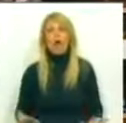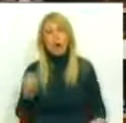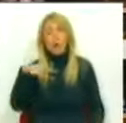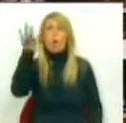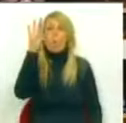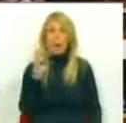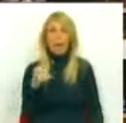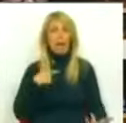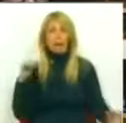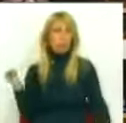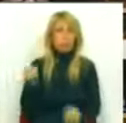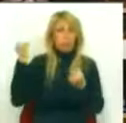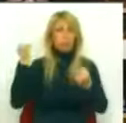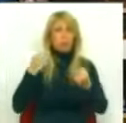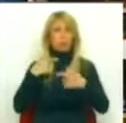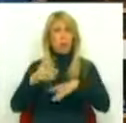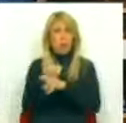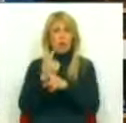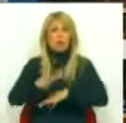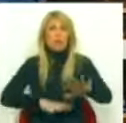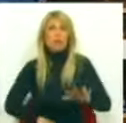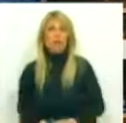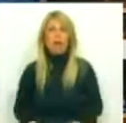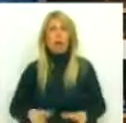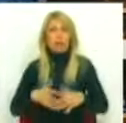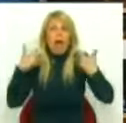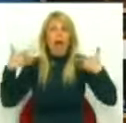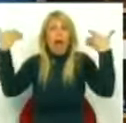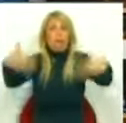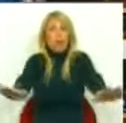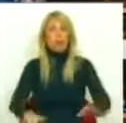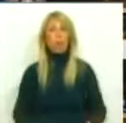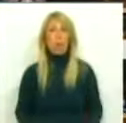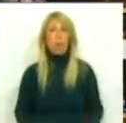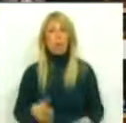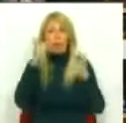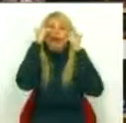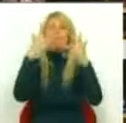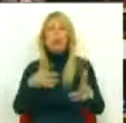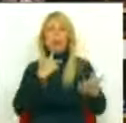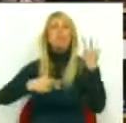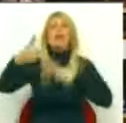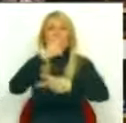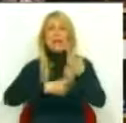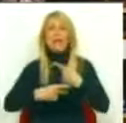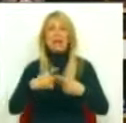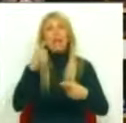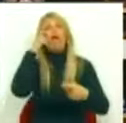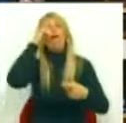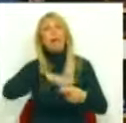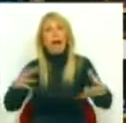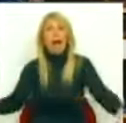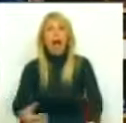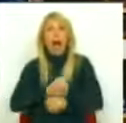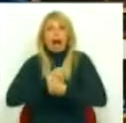a paternidade da criança, abandonou-a quase indefesa e, pasme-se, critica quem a amparou nos braços, quem a agarrou